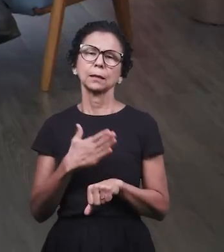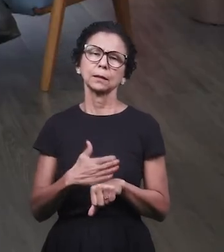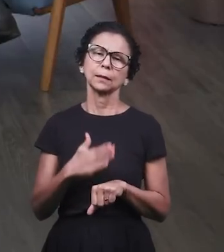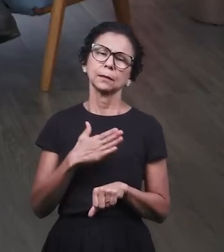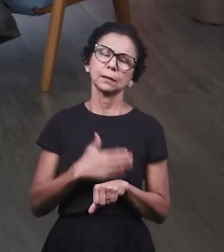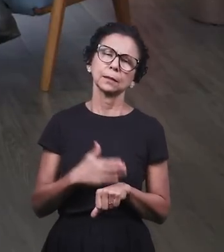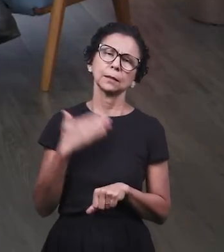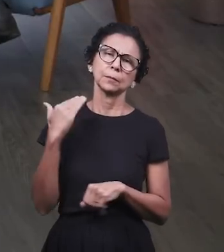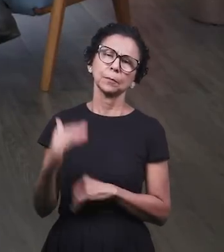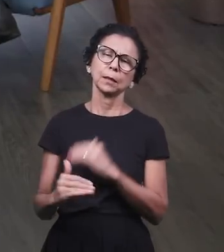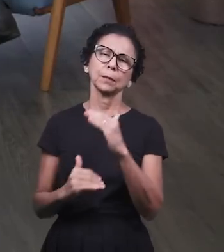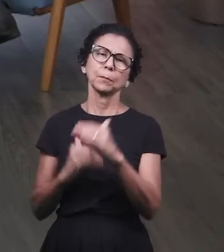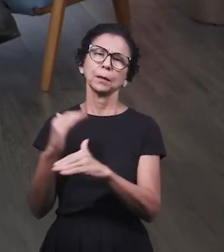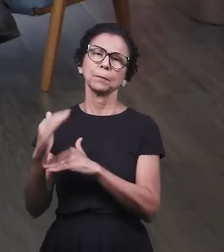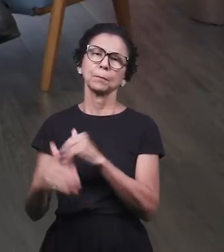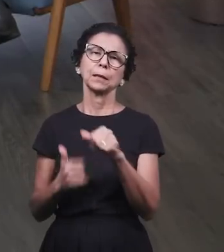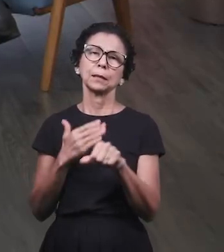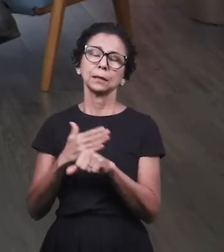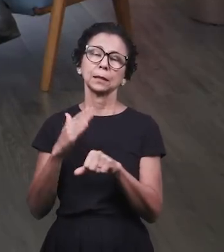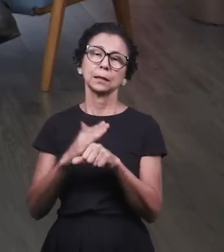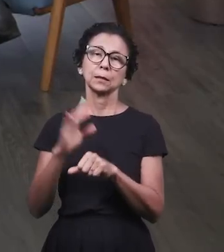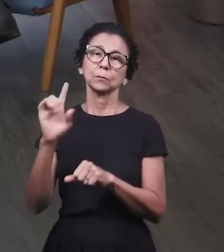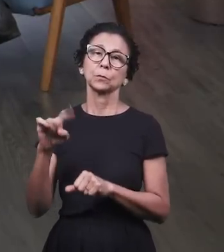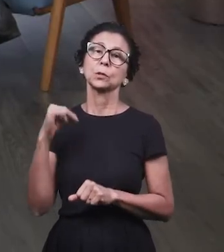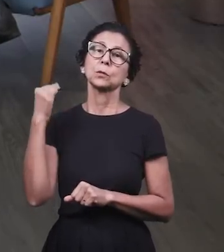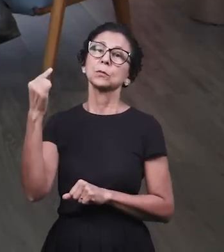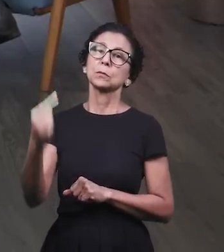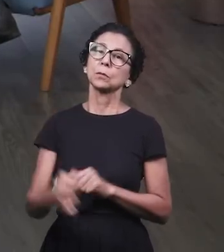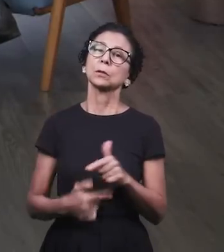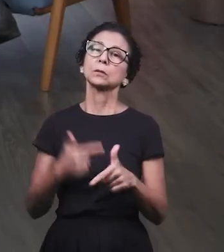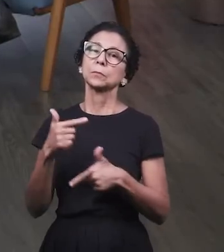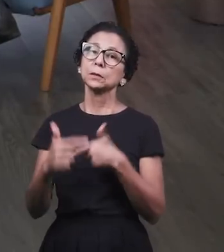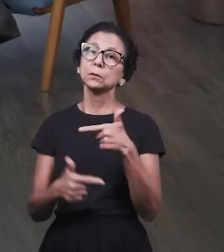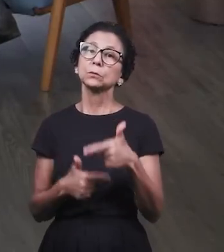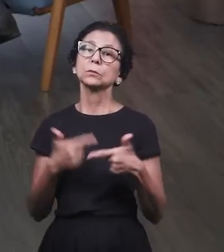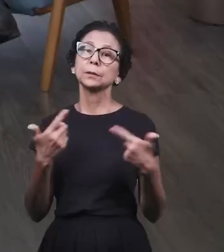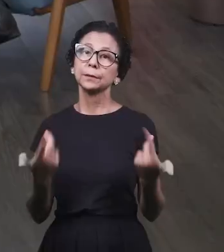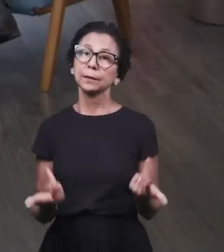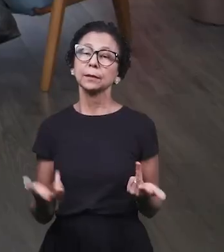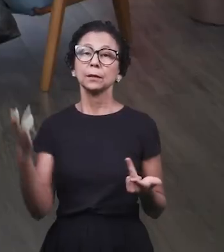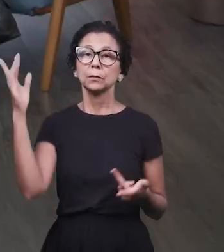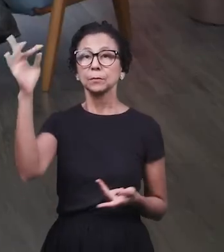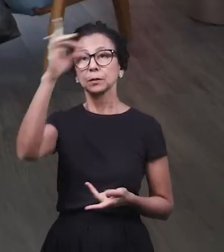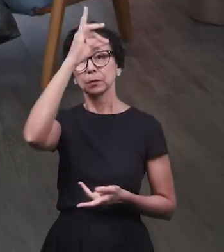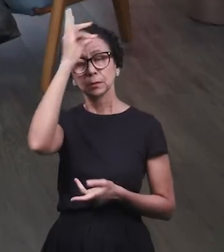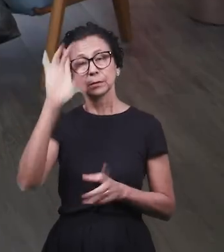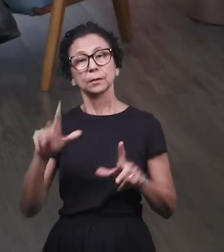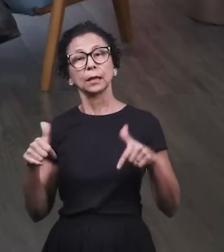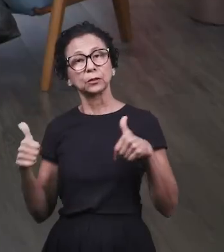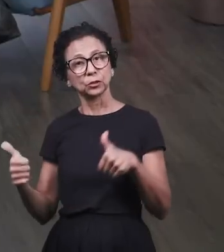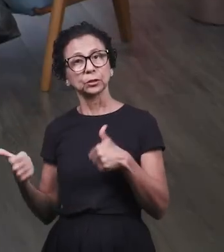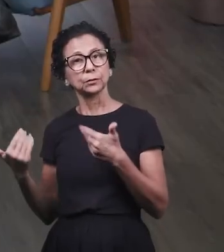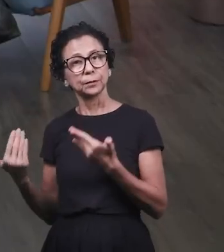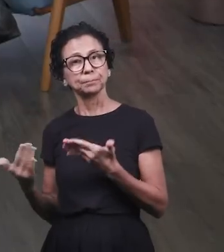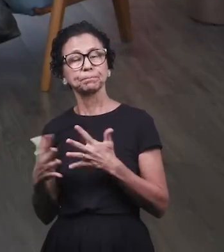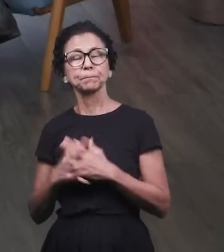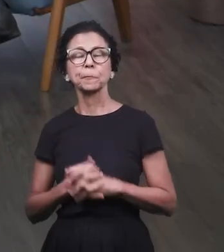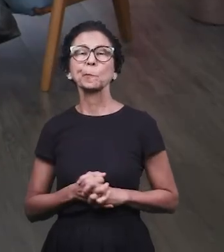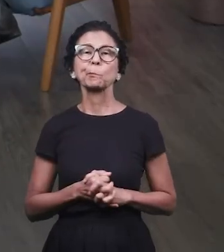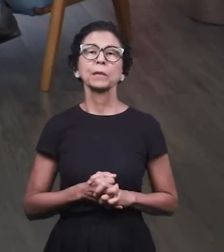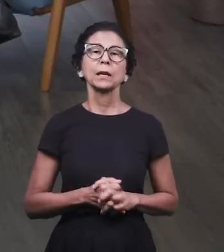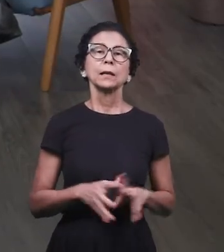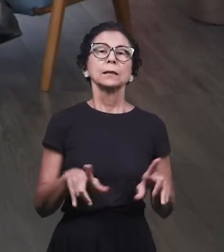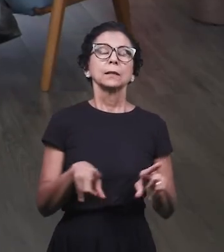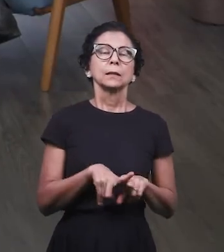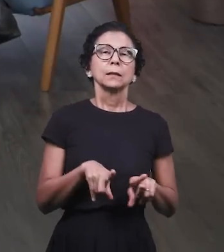vai preparando para os eventos que possam acontecer, e isso o Espírito Santo de Deus tem feito no meio da igreja. Amém? Também tivemos